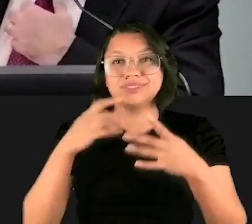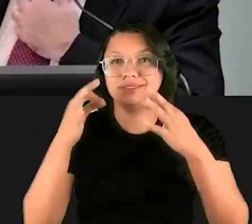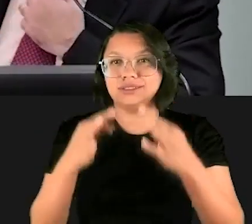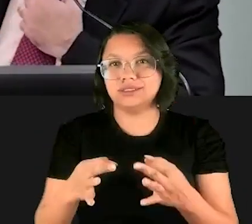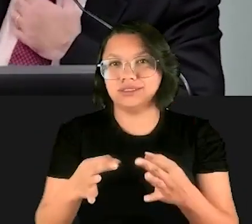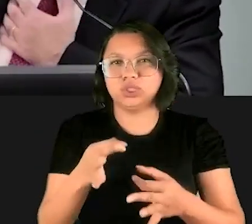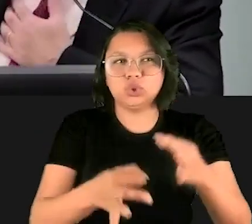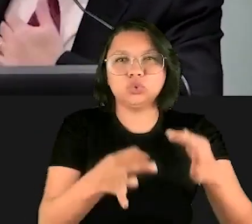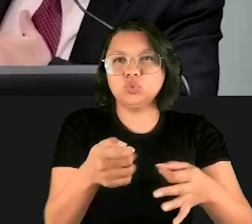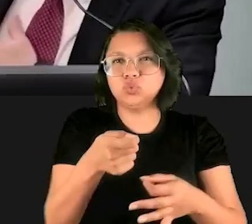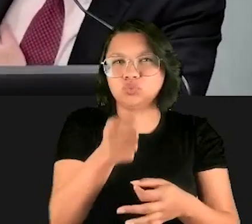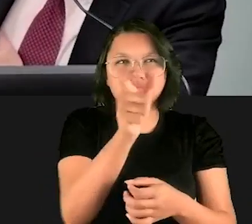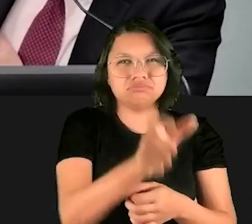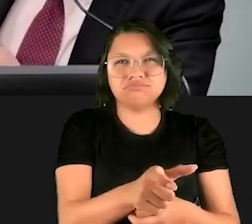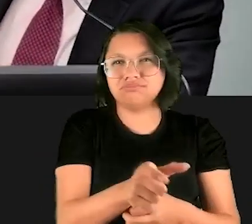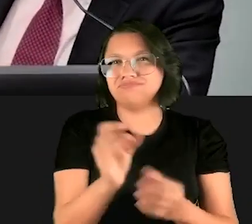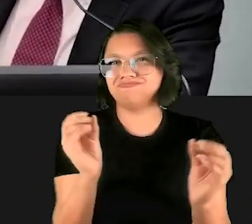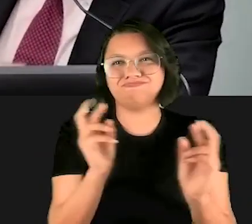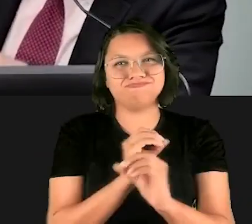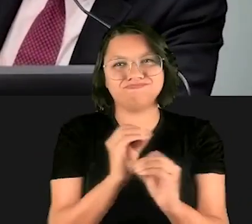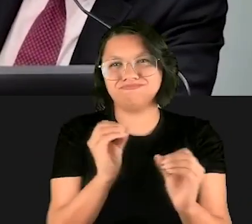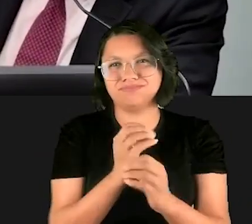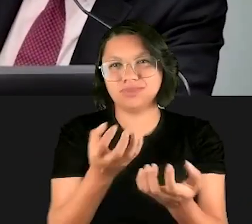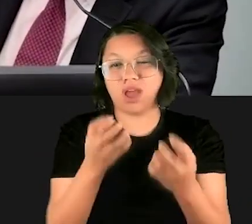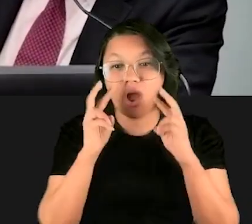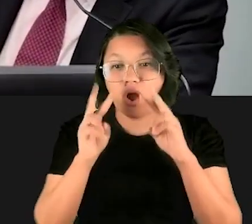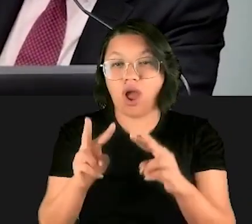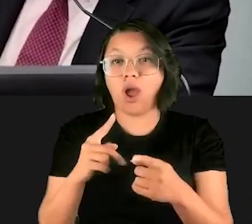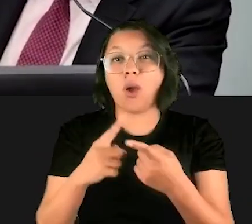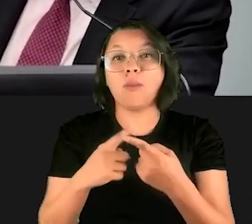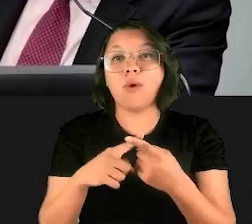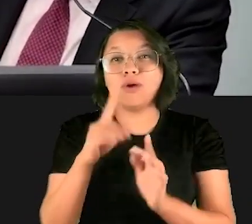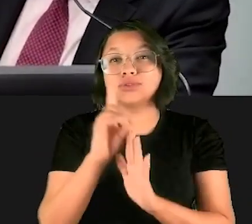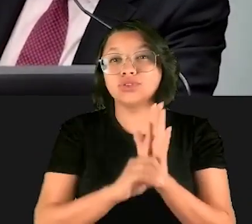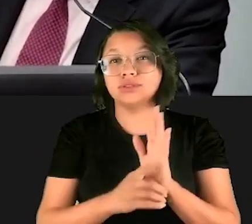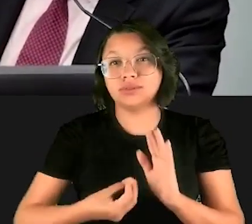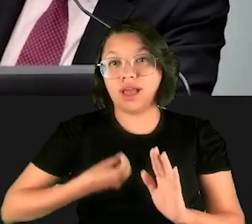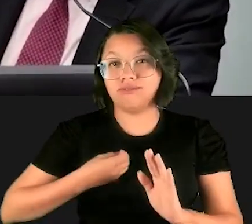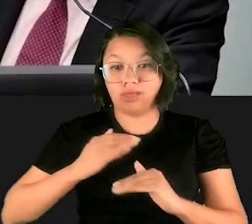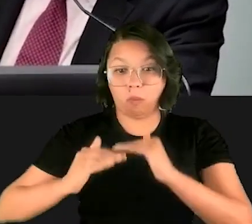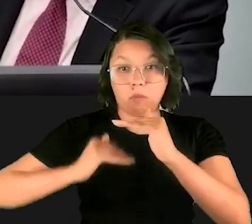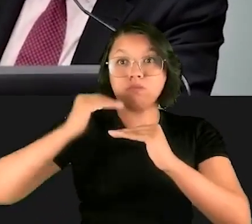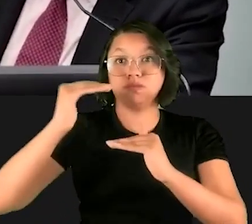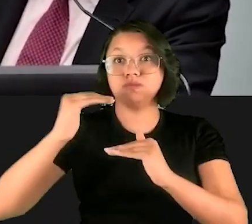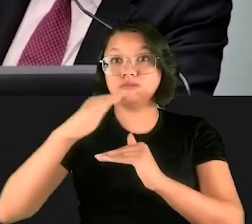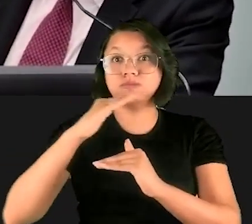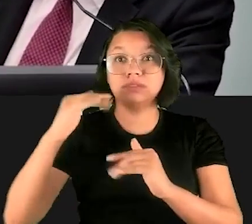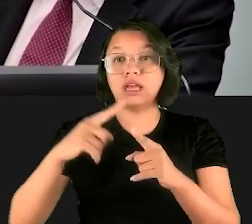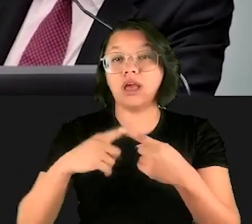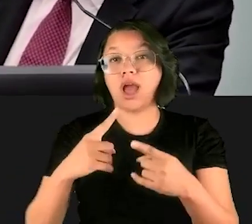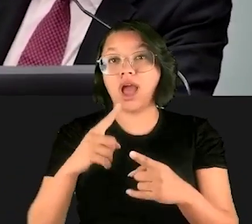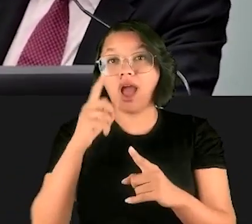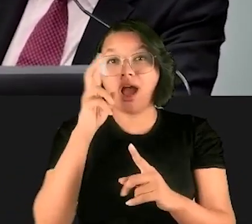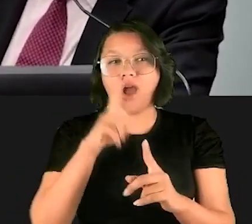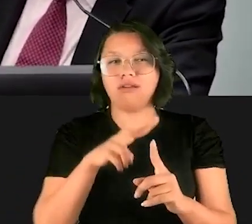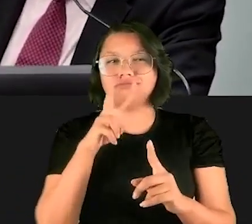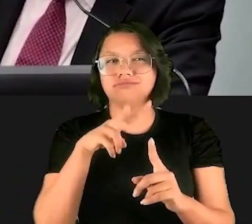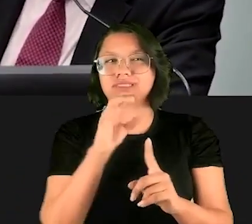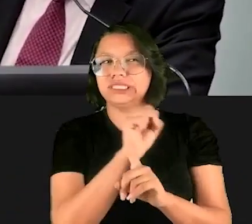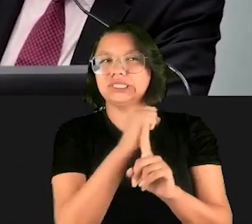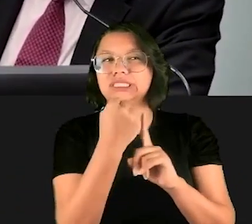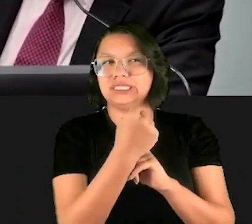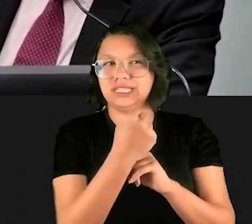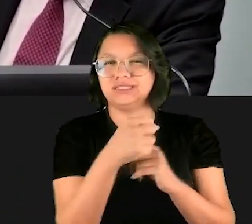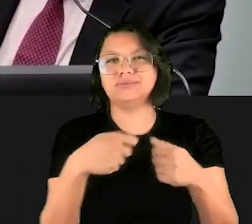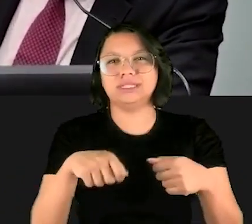que magistrado nenhum quer olhar isso, porque o direito à vida ele é soberano, mas como sociedade a gente tem que olhar o custo do que está sendo feito,